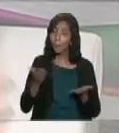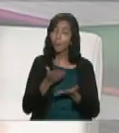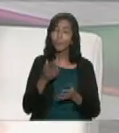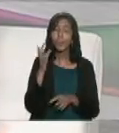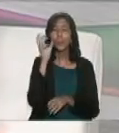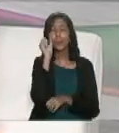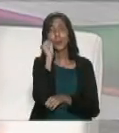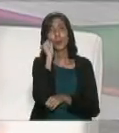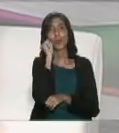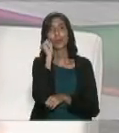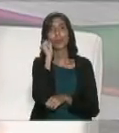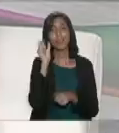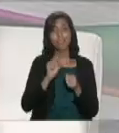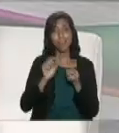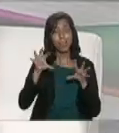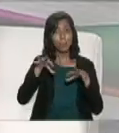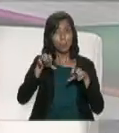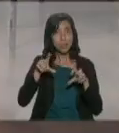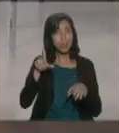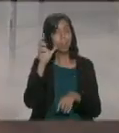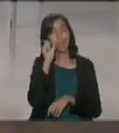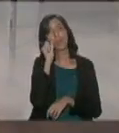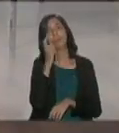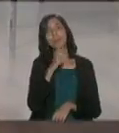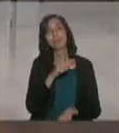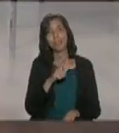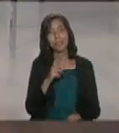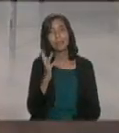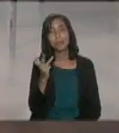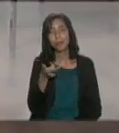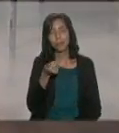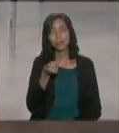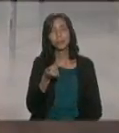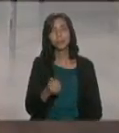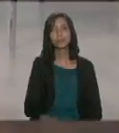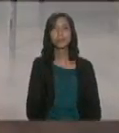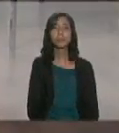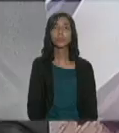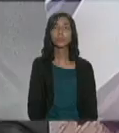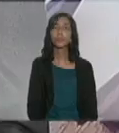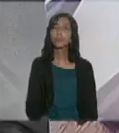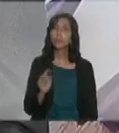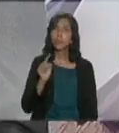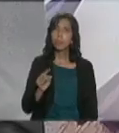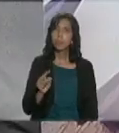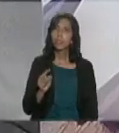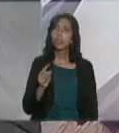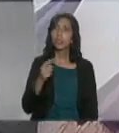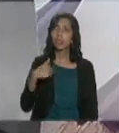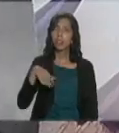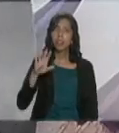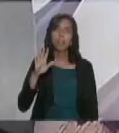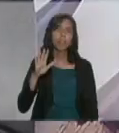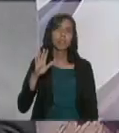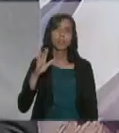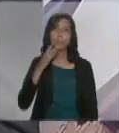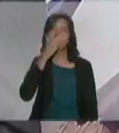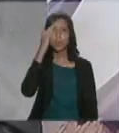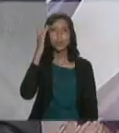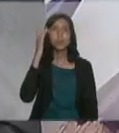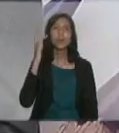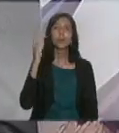ela chega até a dormir quando a gente faz a Chantala, né? Fantástico isso, maravilhoso. Né? Você levar para um